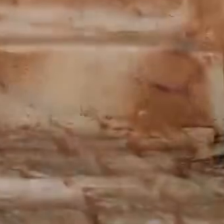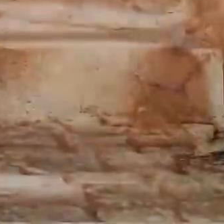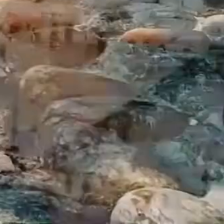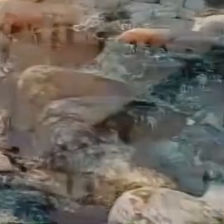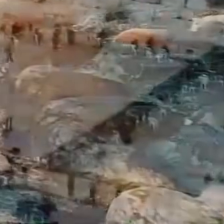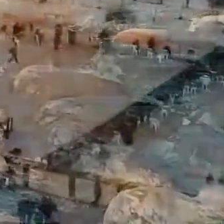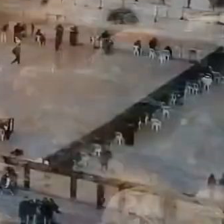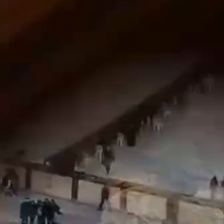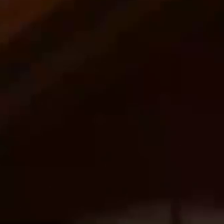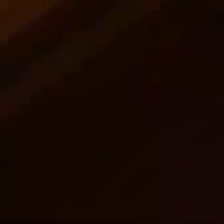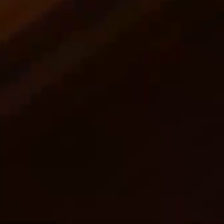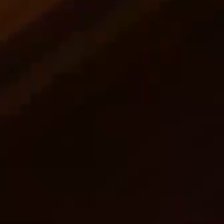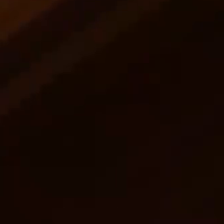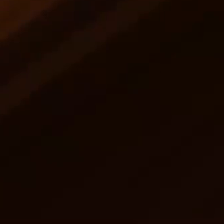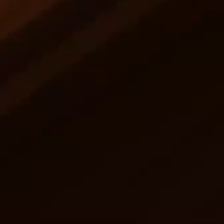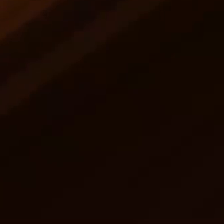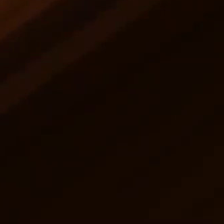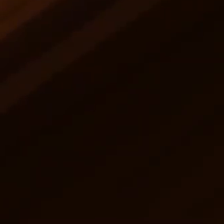arcanjos os